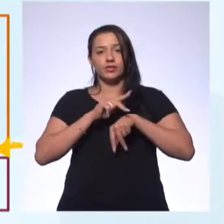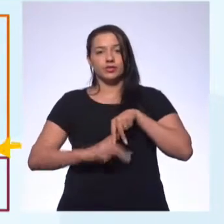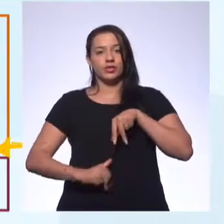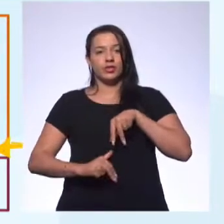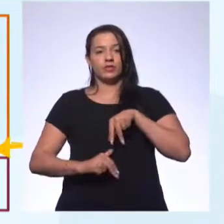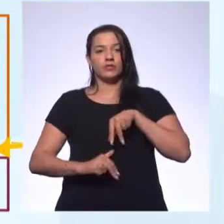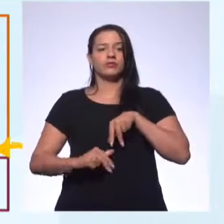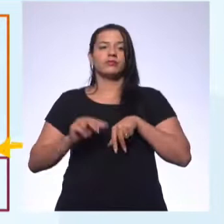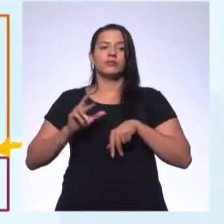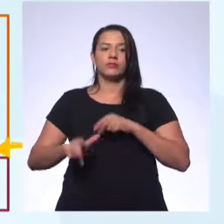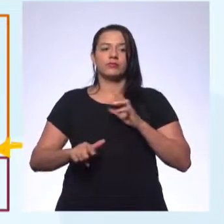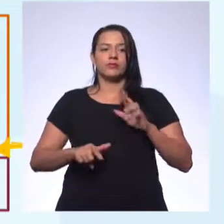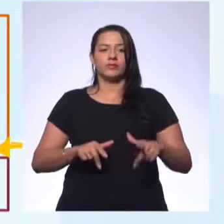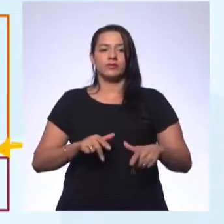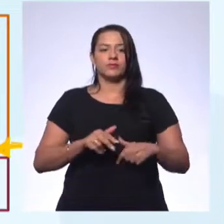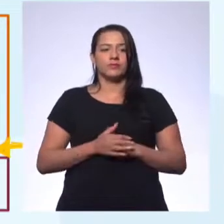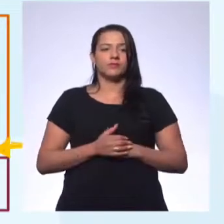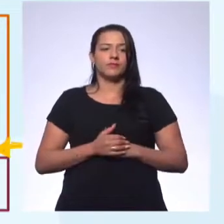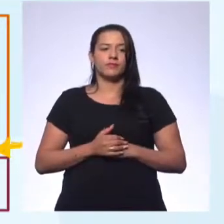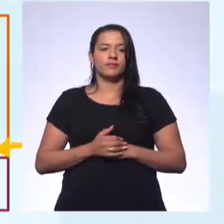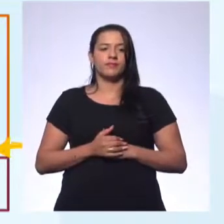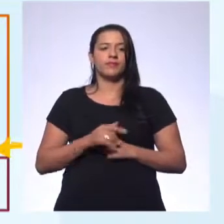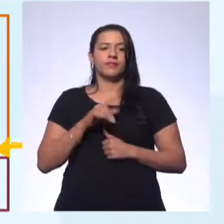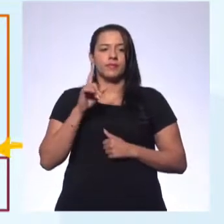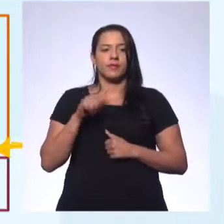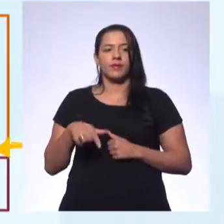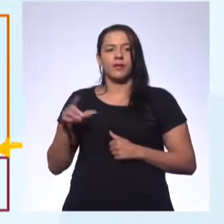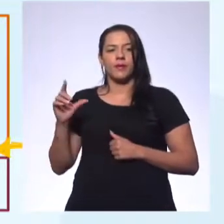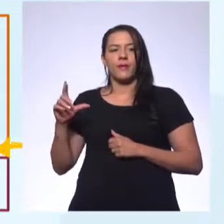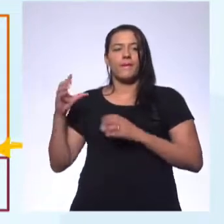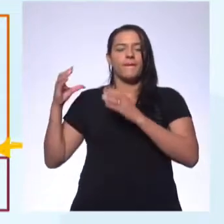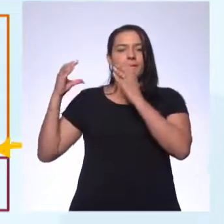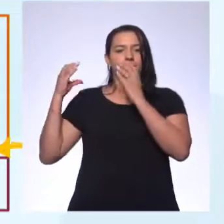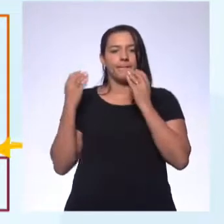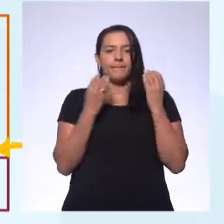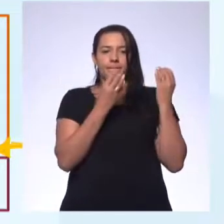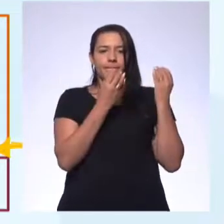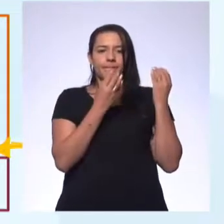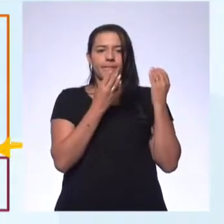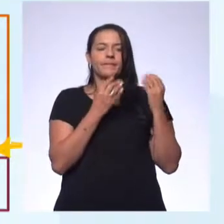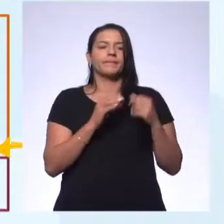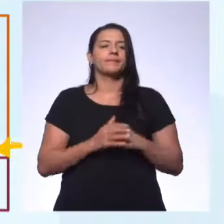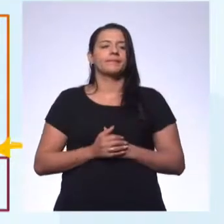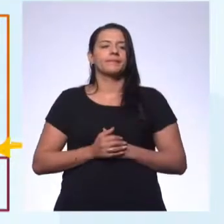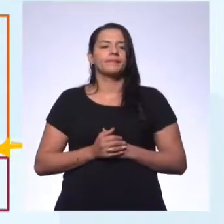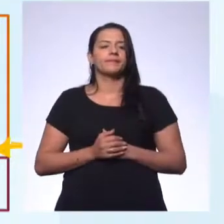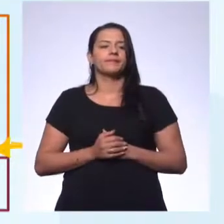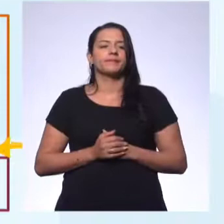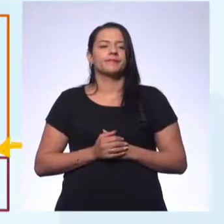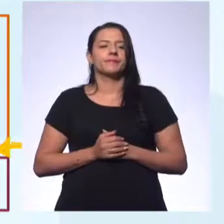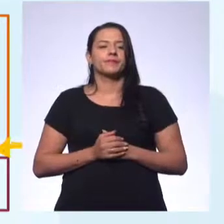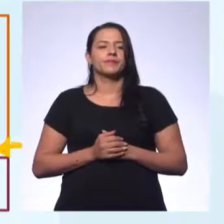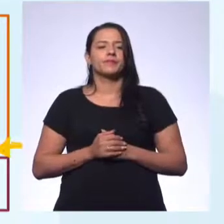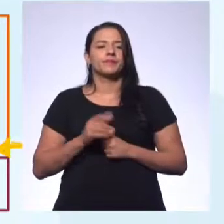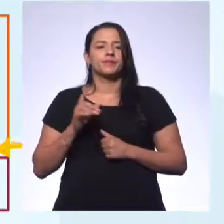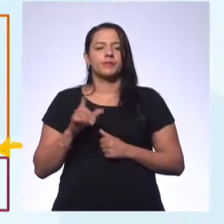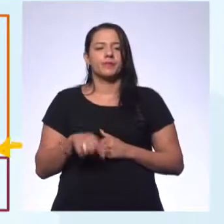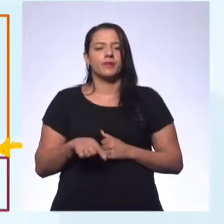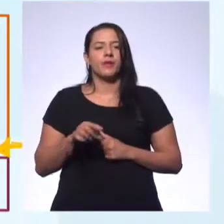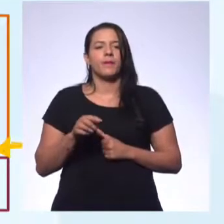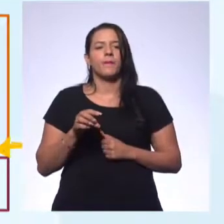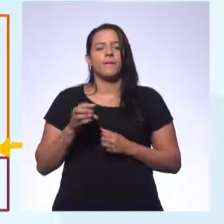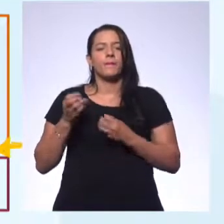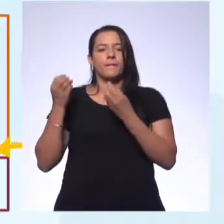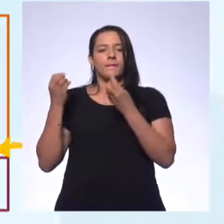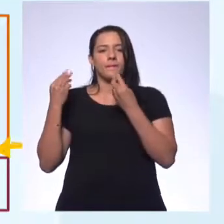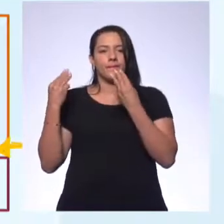gêneros diferentes. Né? Então, a melancia, para quem falou, realmente, a gente tem aqui o melão e o